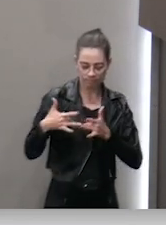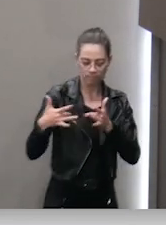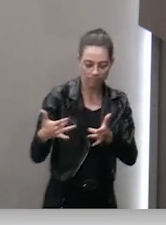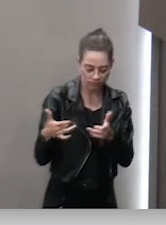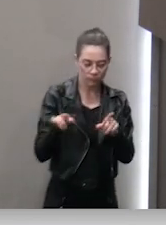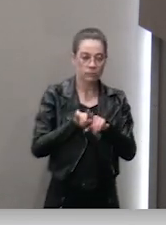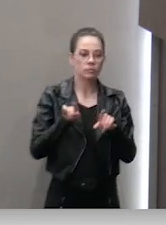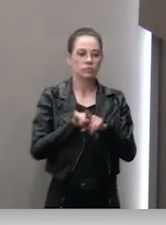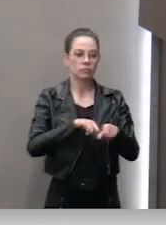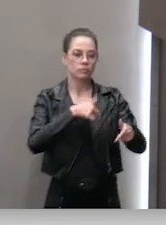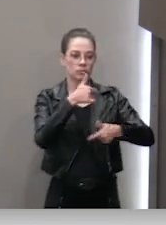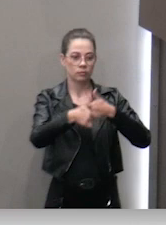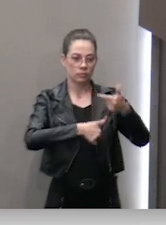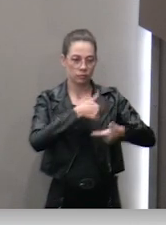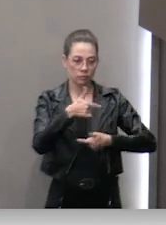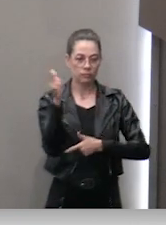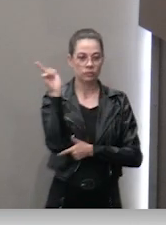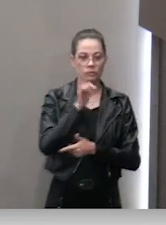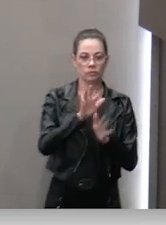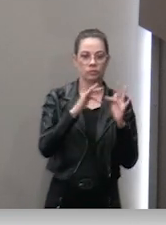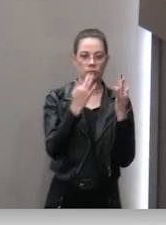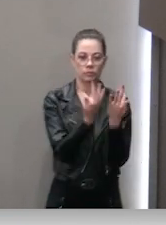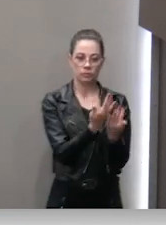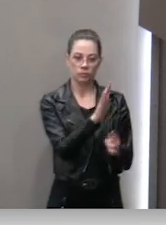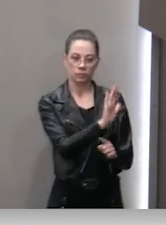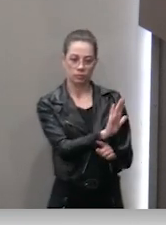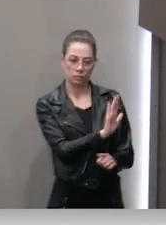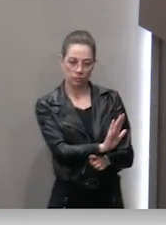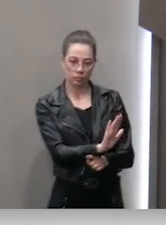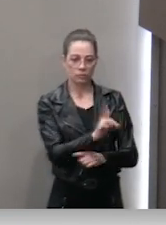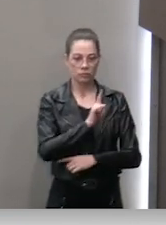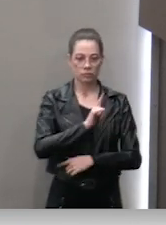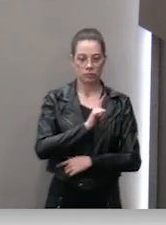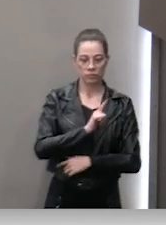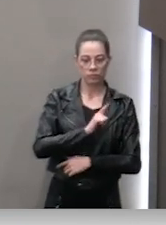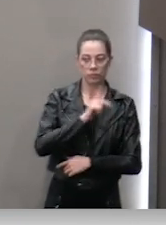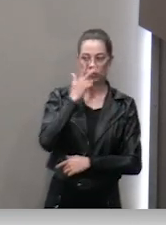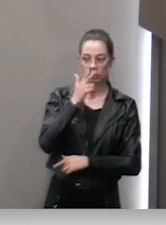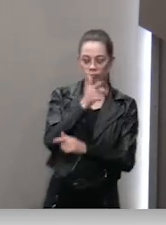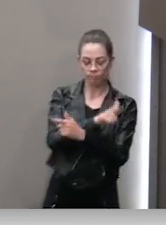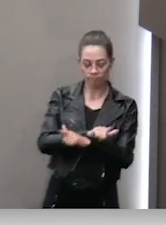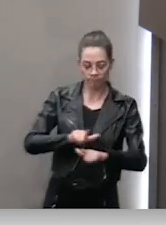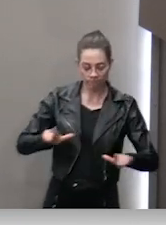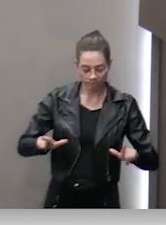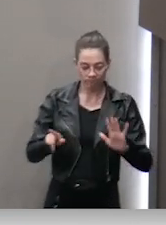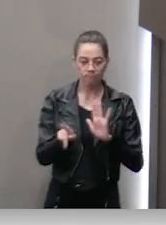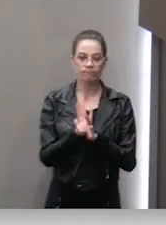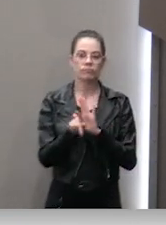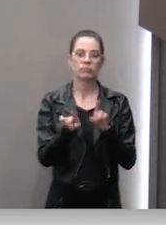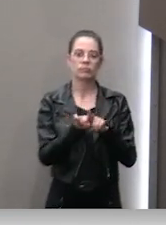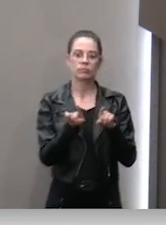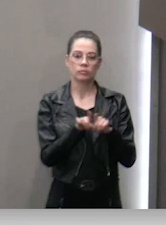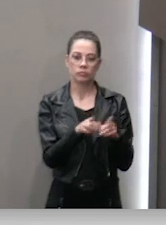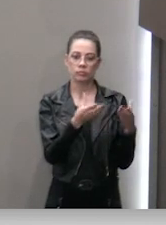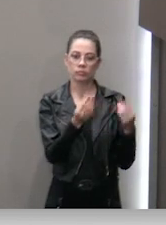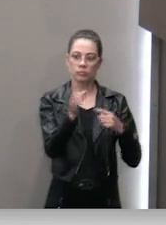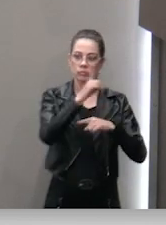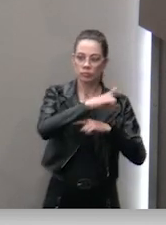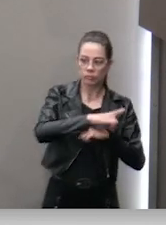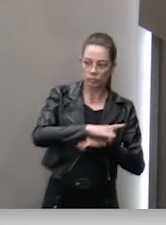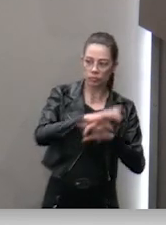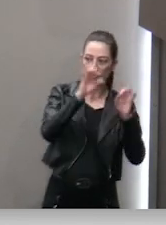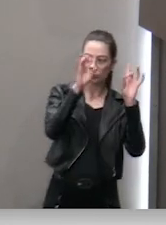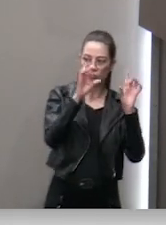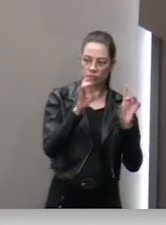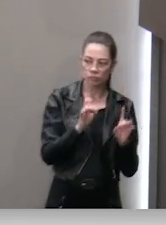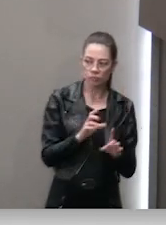se dedicaram os seus familiares, que tiveram a ausência dos mesmos em muitas datas